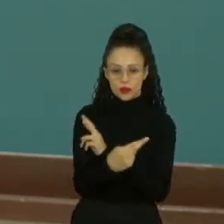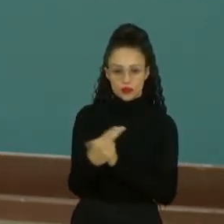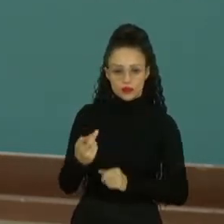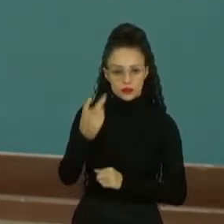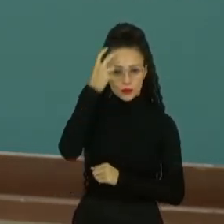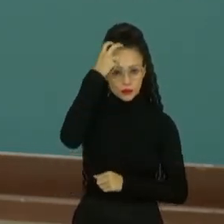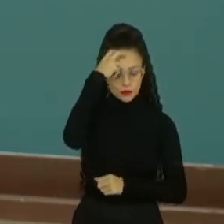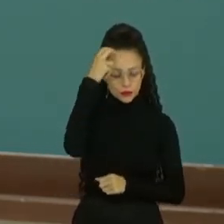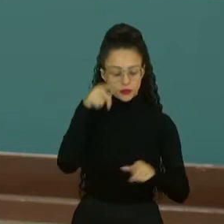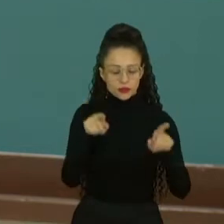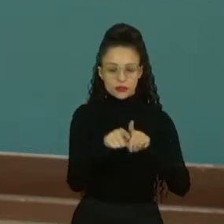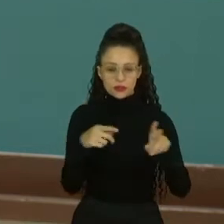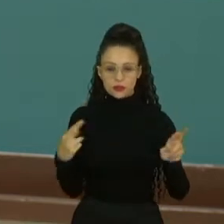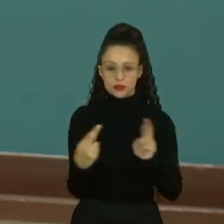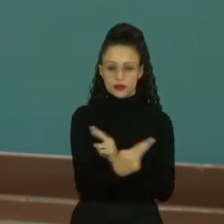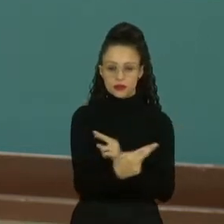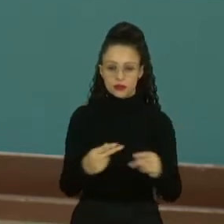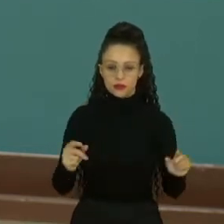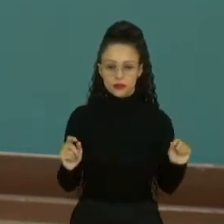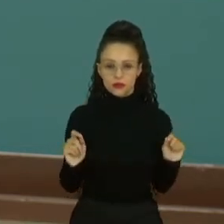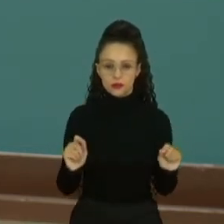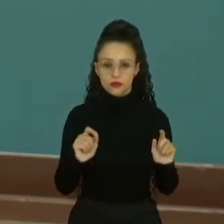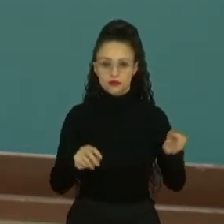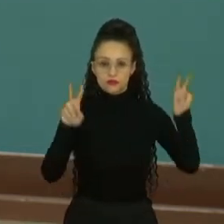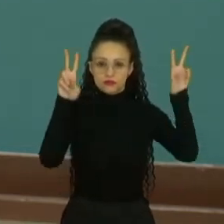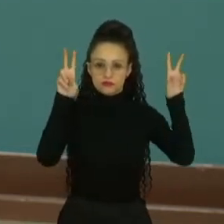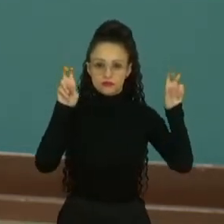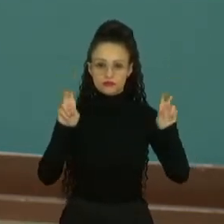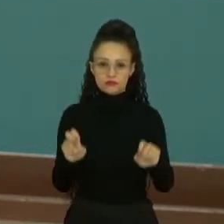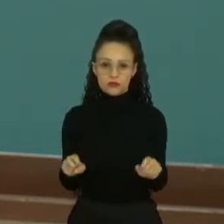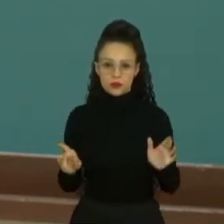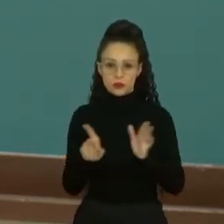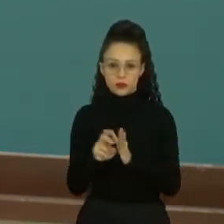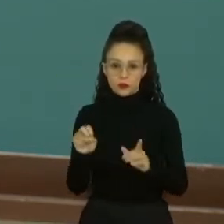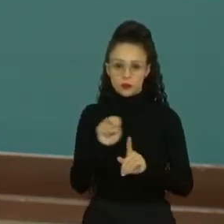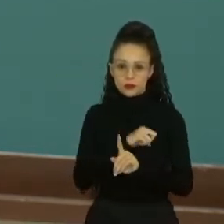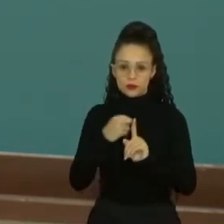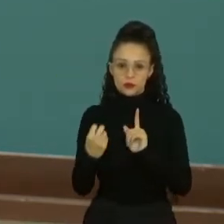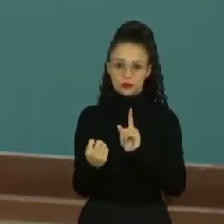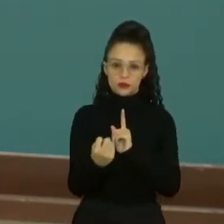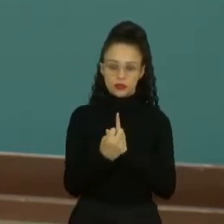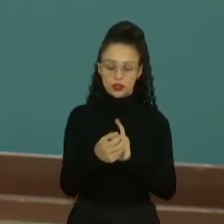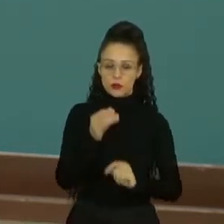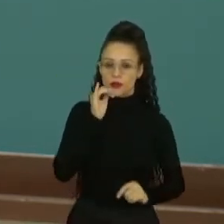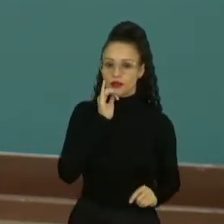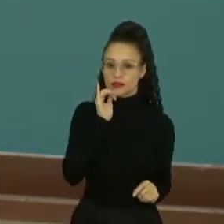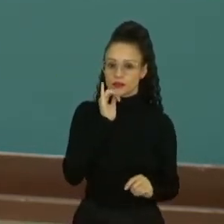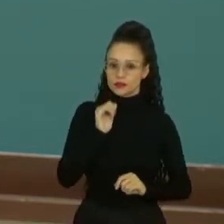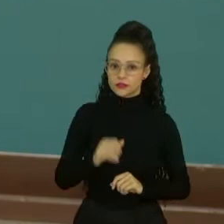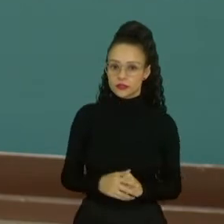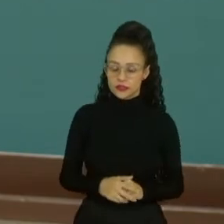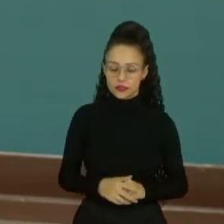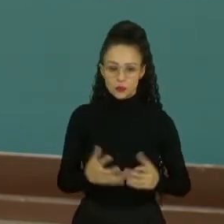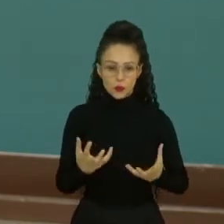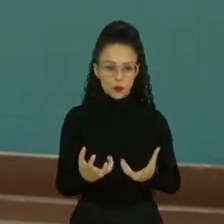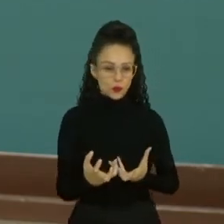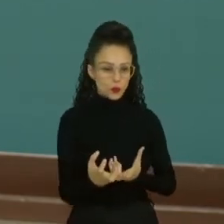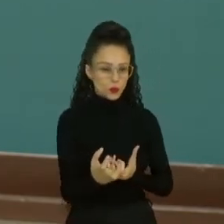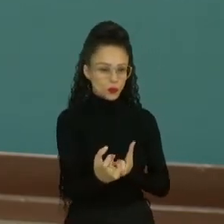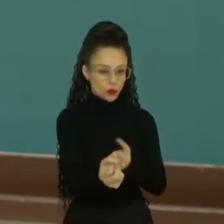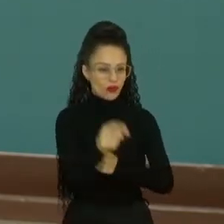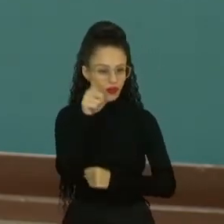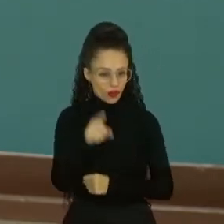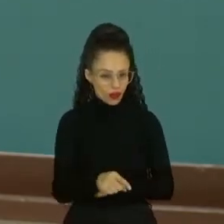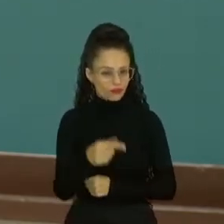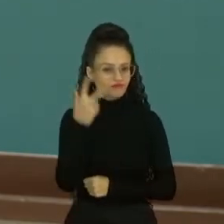cultura, relacionados aos temas sociais, digamos assim. Por exemplo, a seca, né, que é muito comum